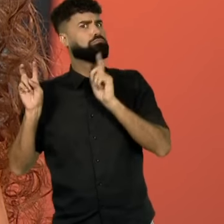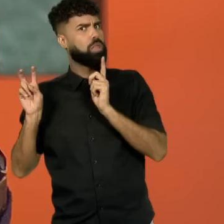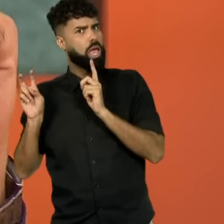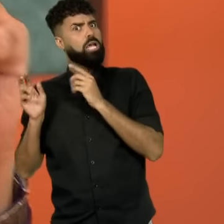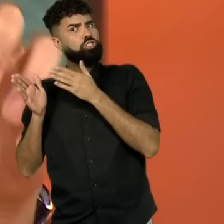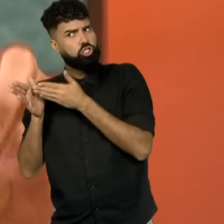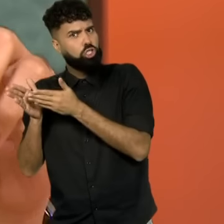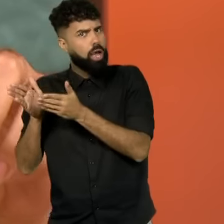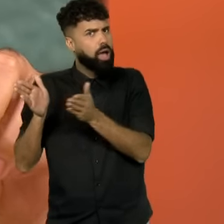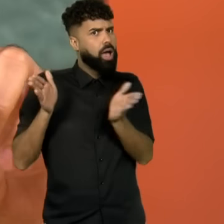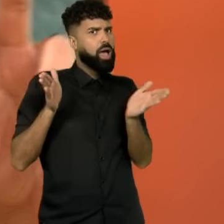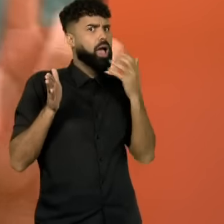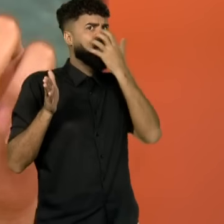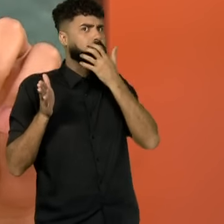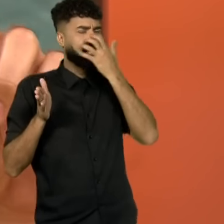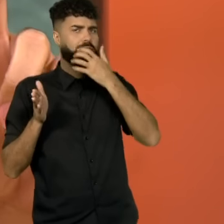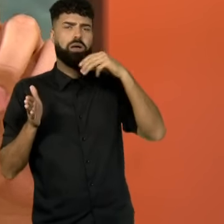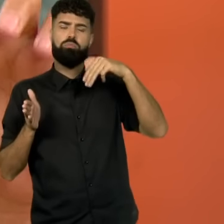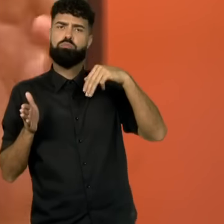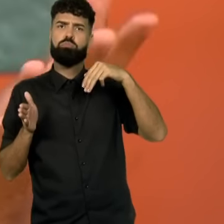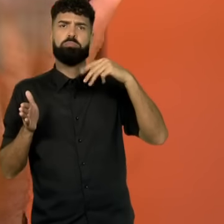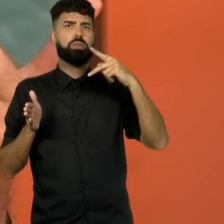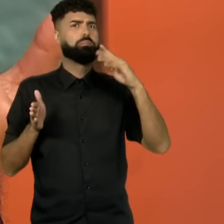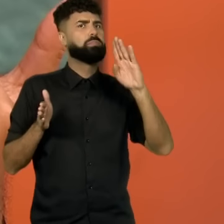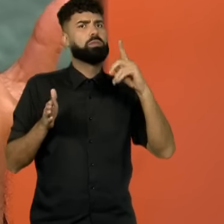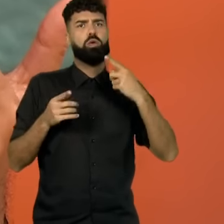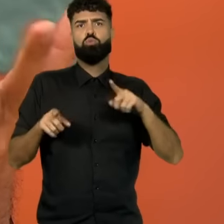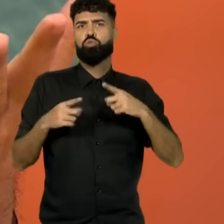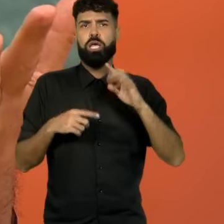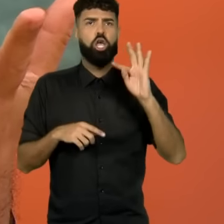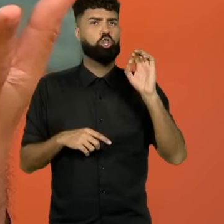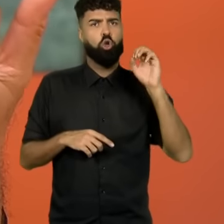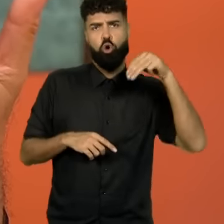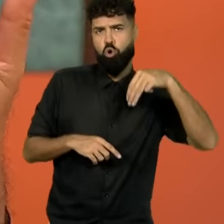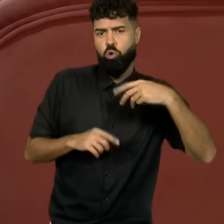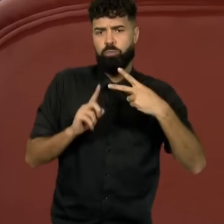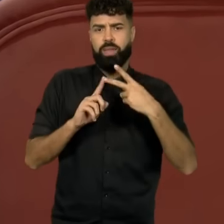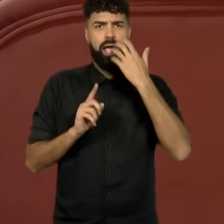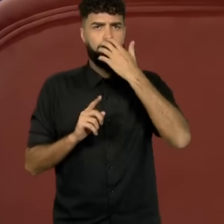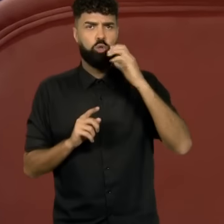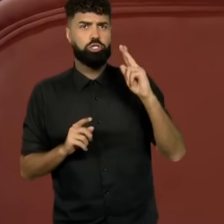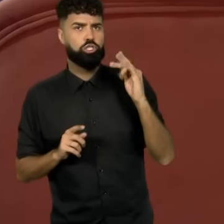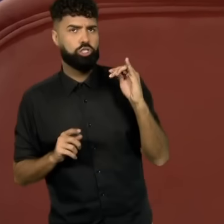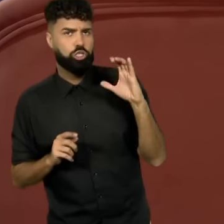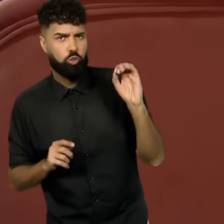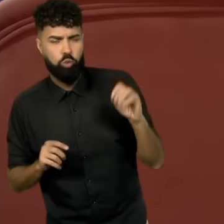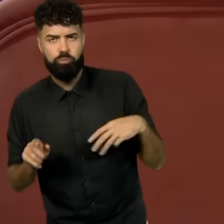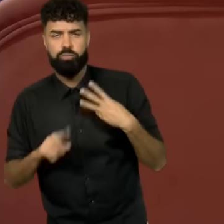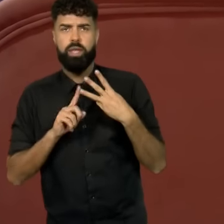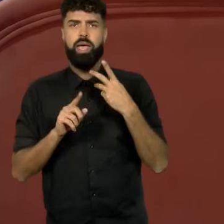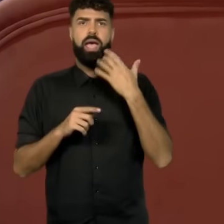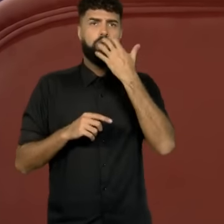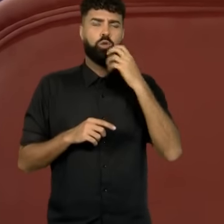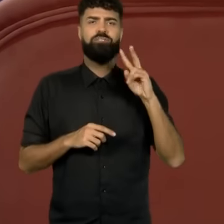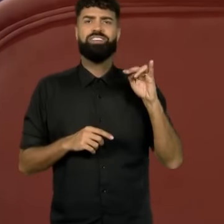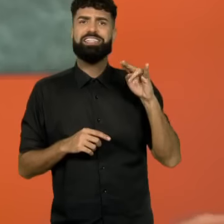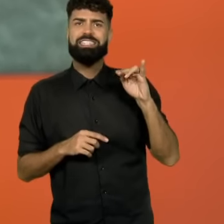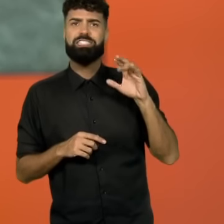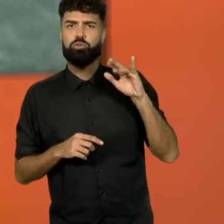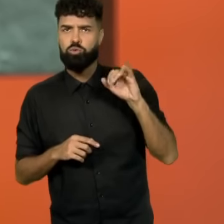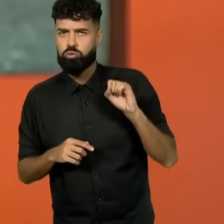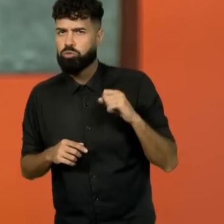uma grande intérprete da música brasileira, porque a Clara cantou Tom. A Clara cantou Chico. Com certeza. A Clara cantou Bebê,